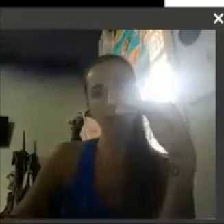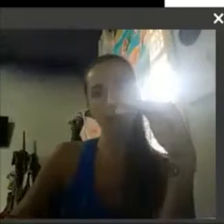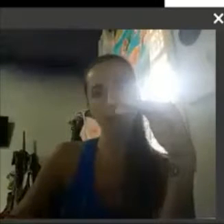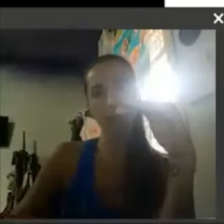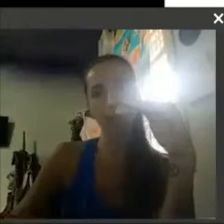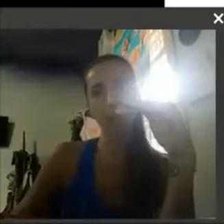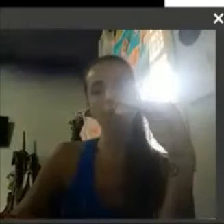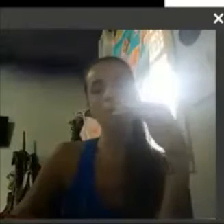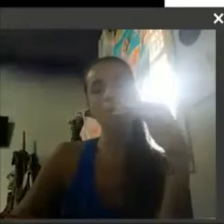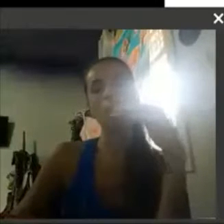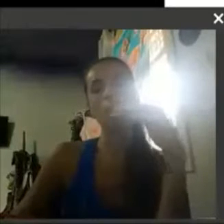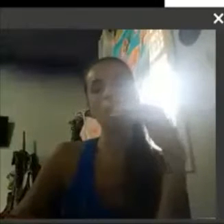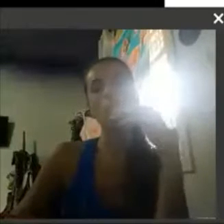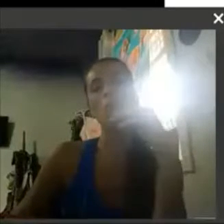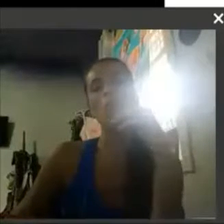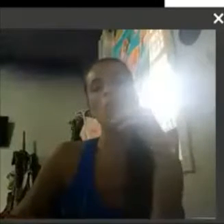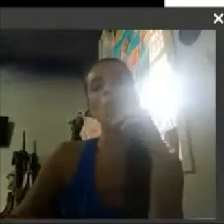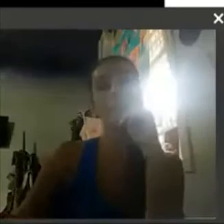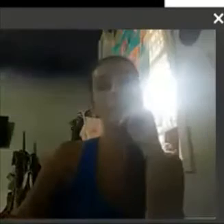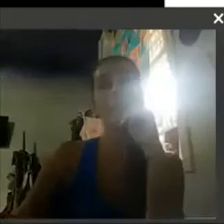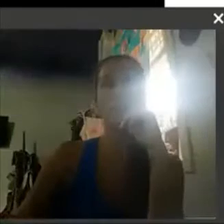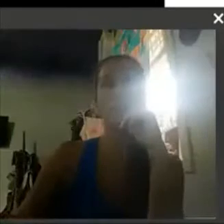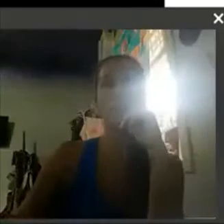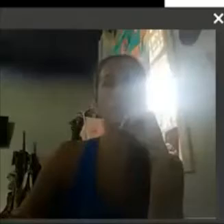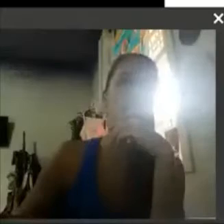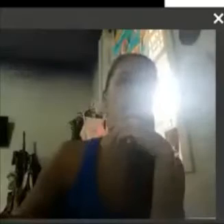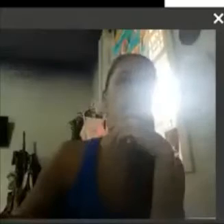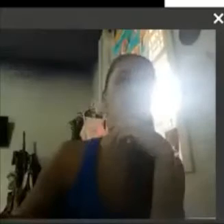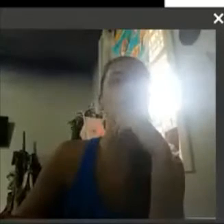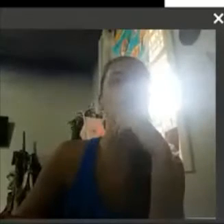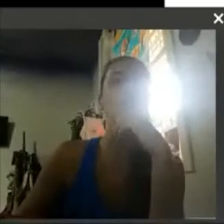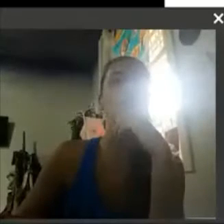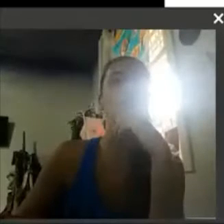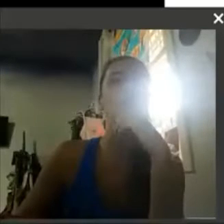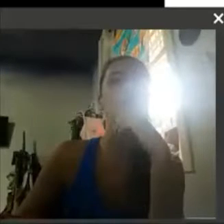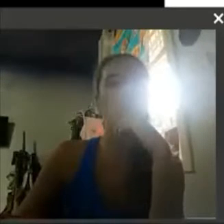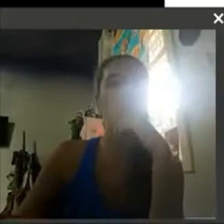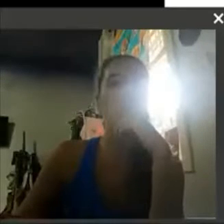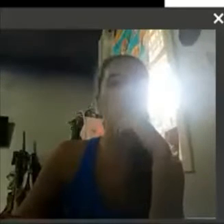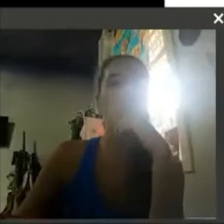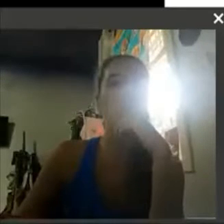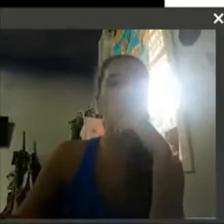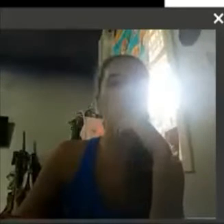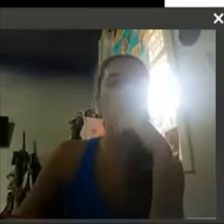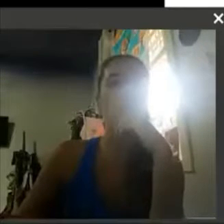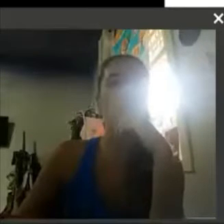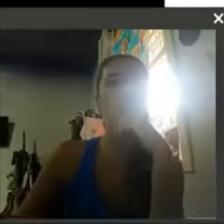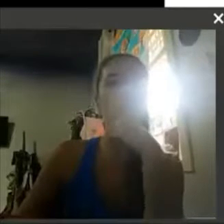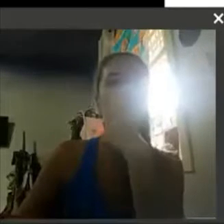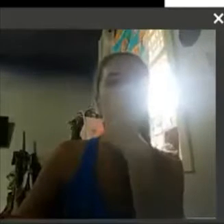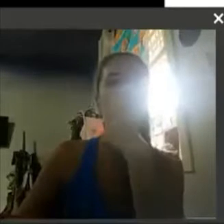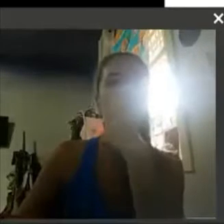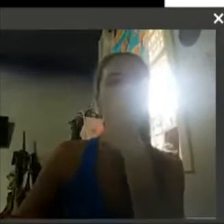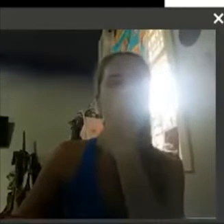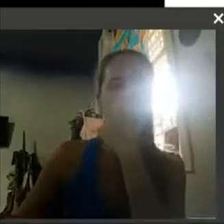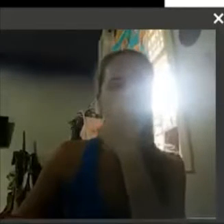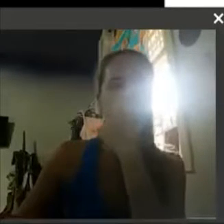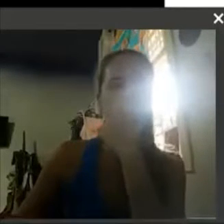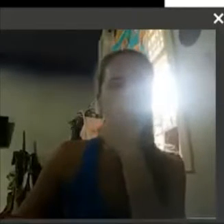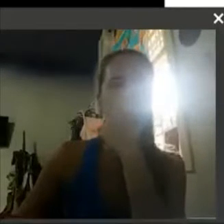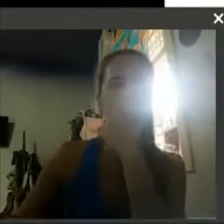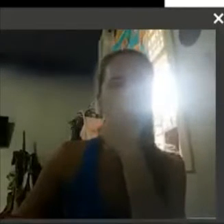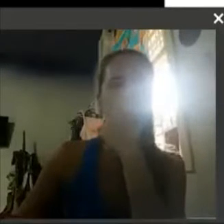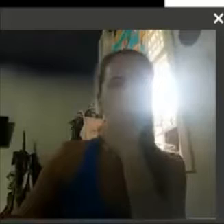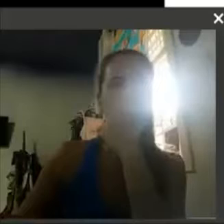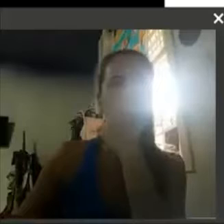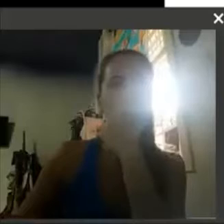seguida, ocorre essa reação aqui, formam esses compostos no meio do caminho, que é o ácido pirúvico, né? Se